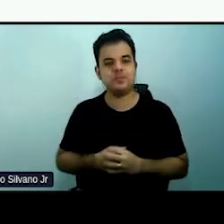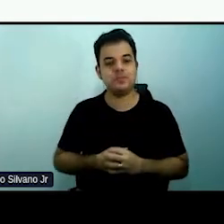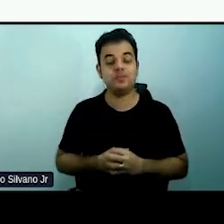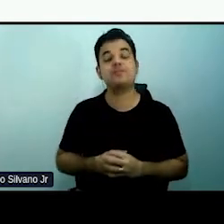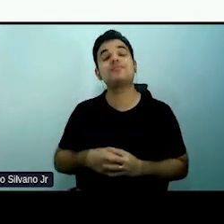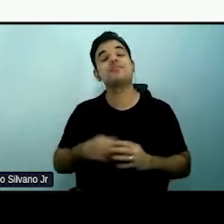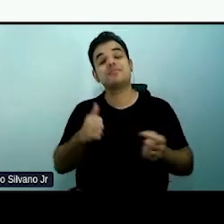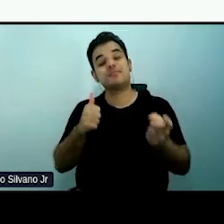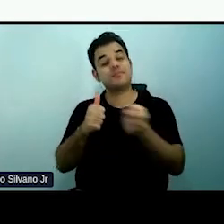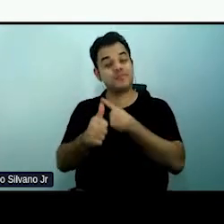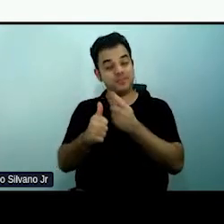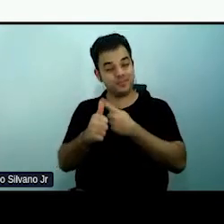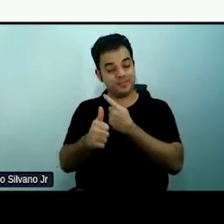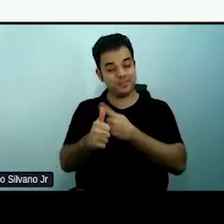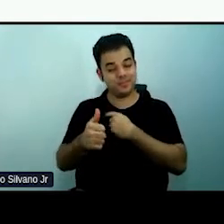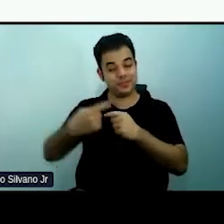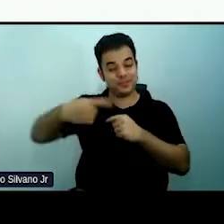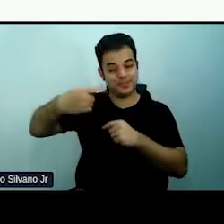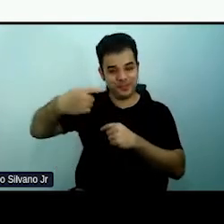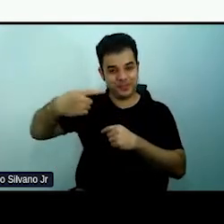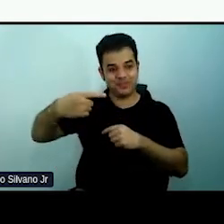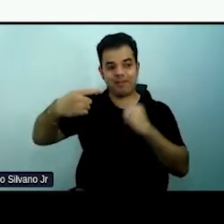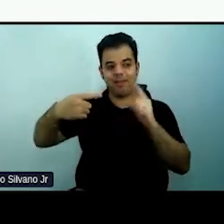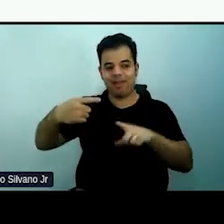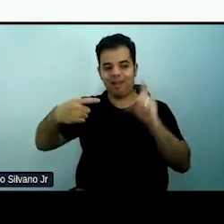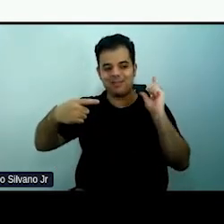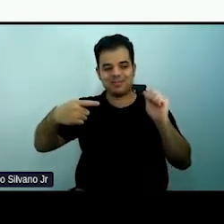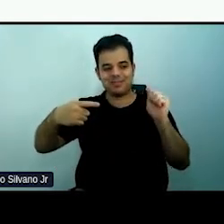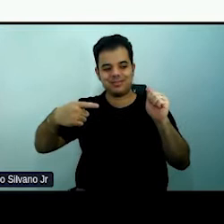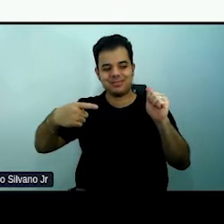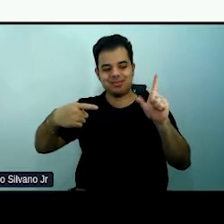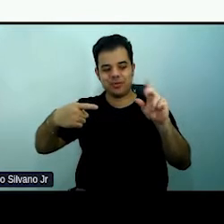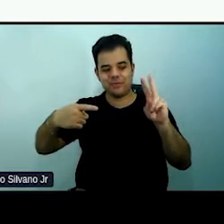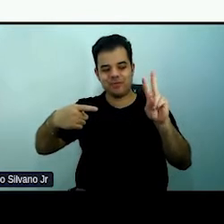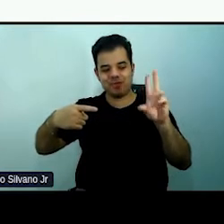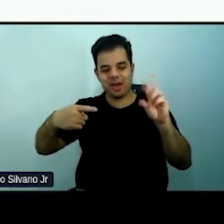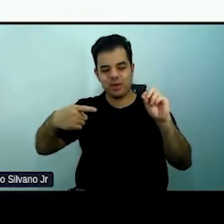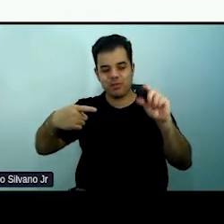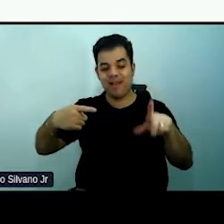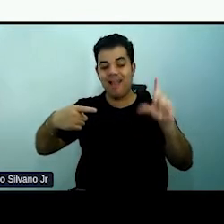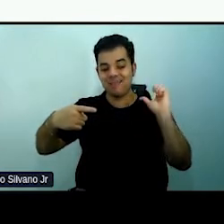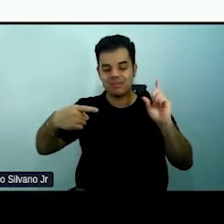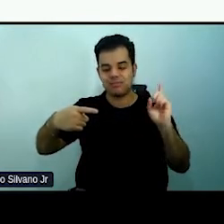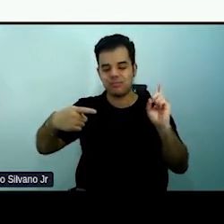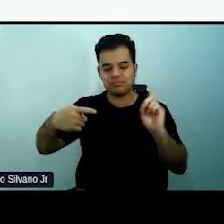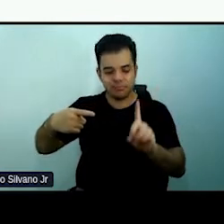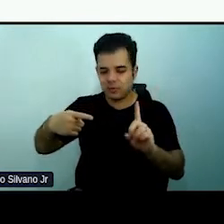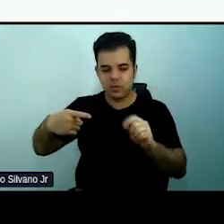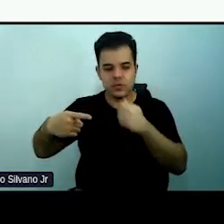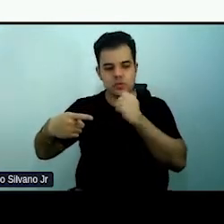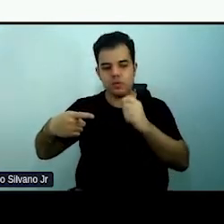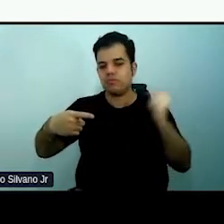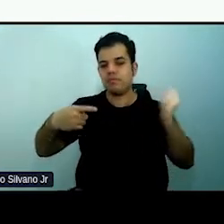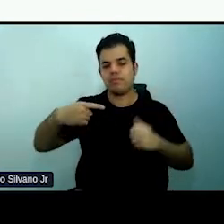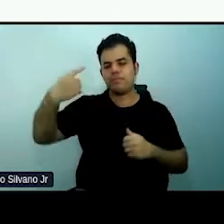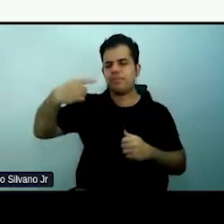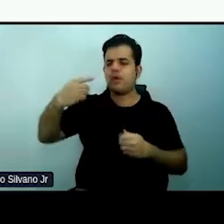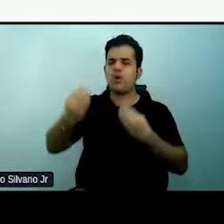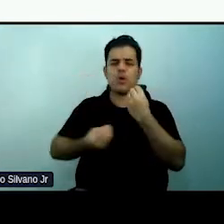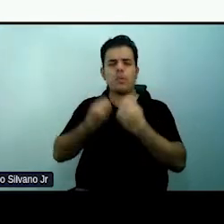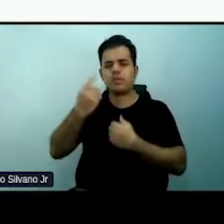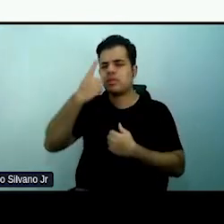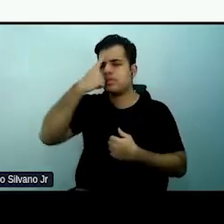Então, eu vou falar um pouquinho. Antes da chegada, né? Como é que surgiu essa ideia dentro do Serasa? E todas as empresas,